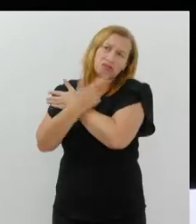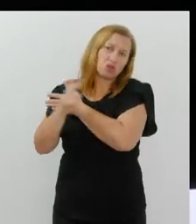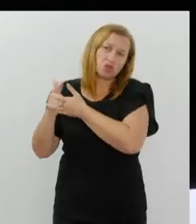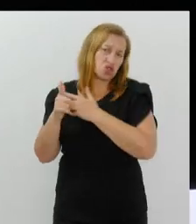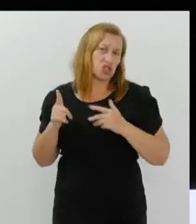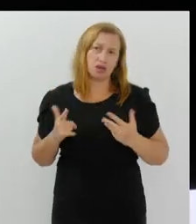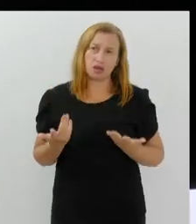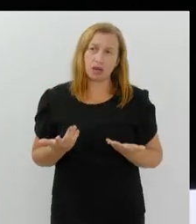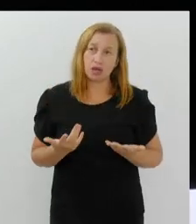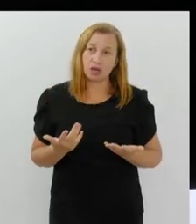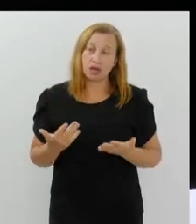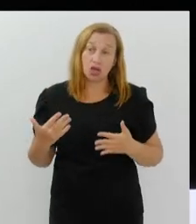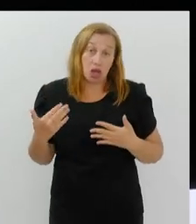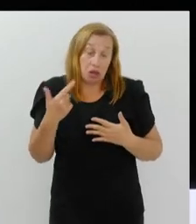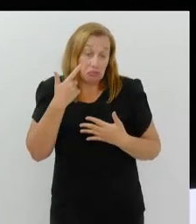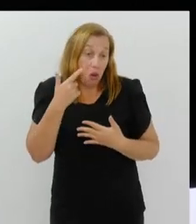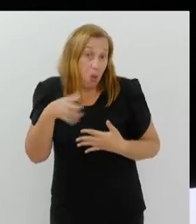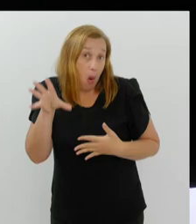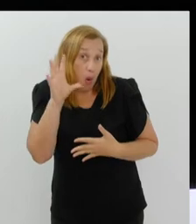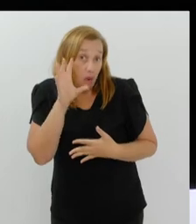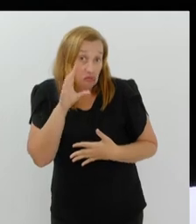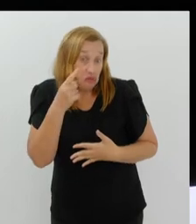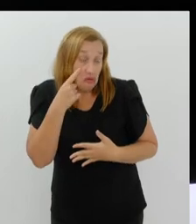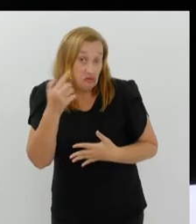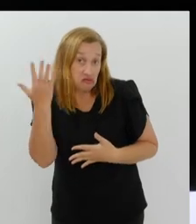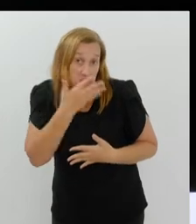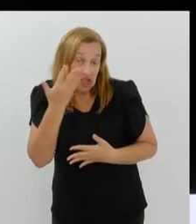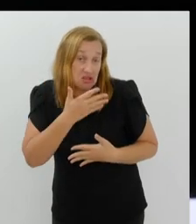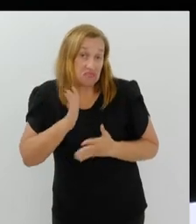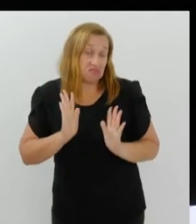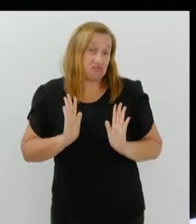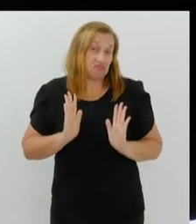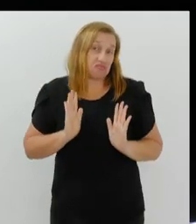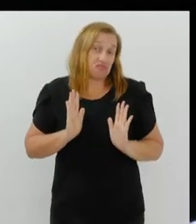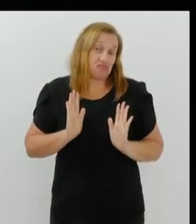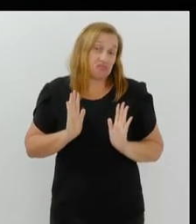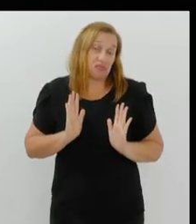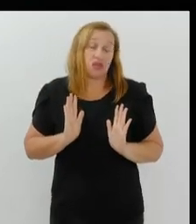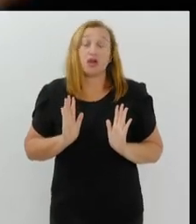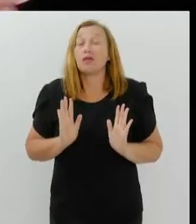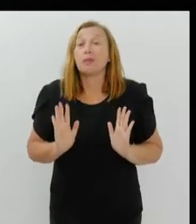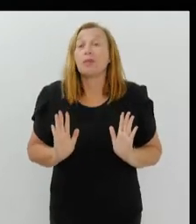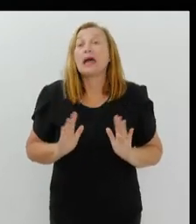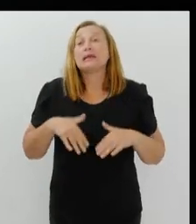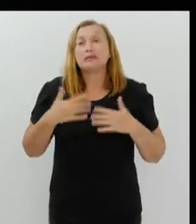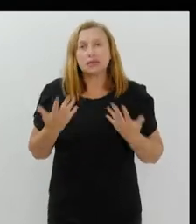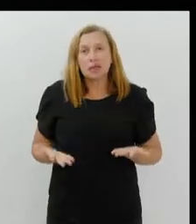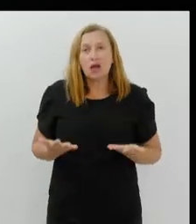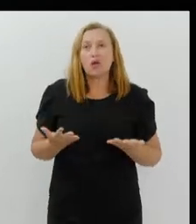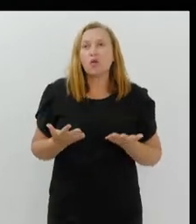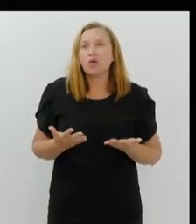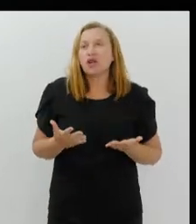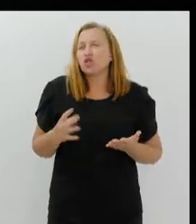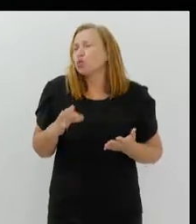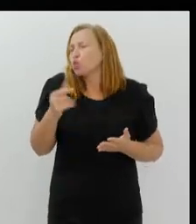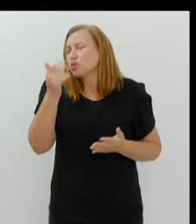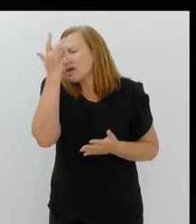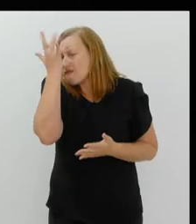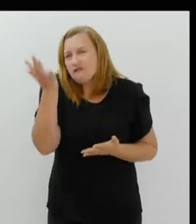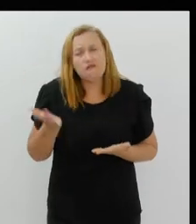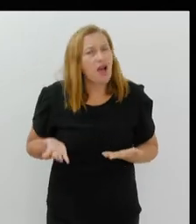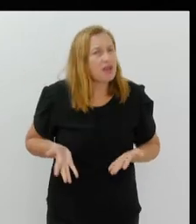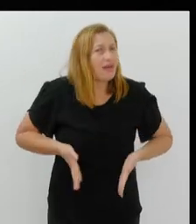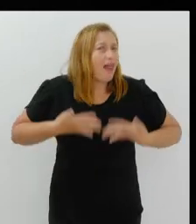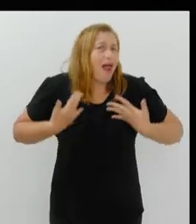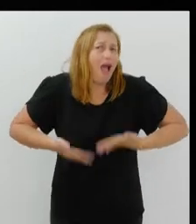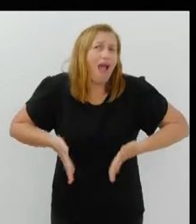E pelo menos não chegava a mim, eu acredito. Acho que não tinha mesmo. É, não era Não tão. era. Então